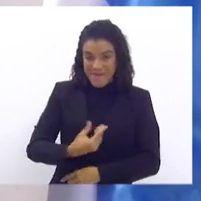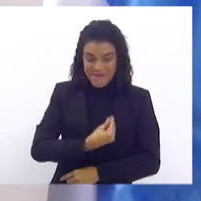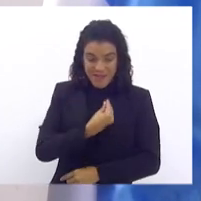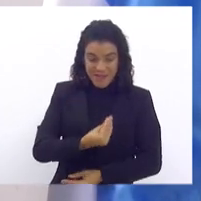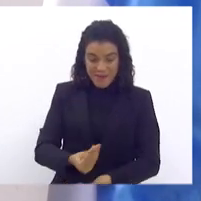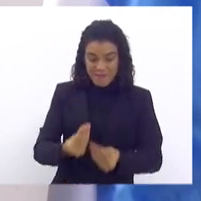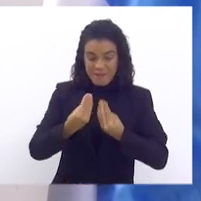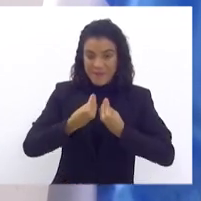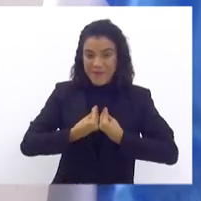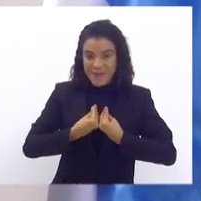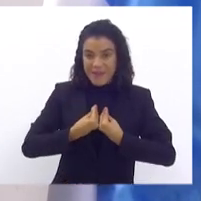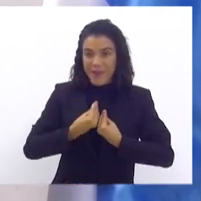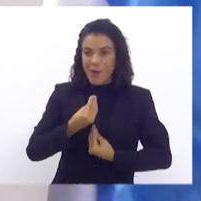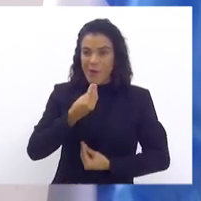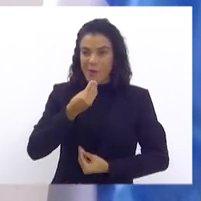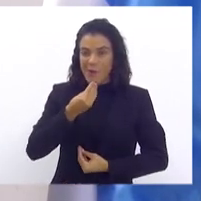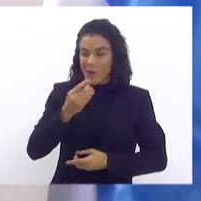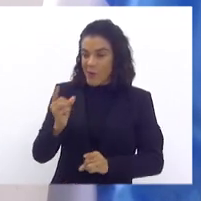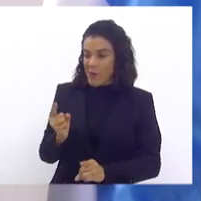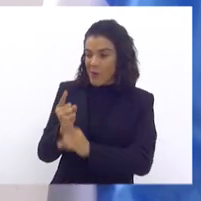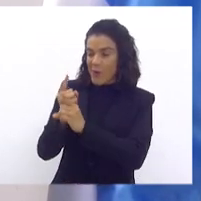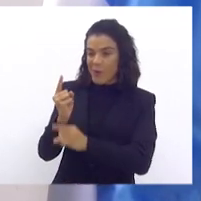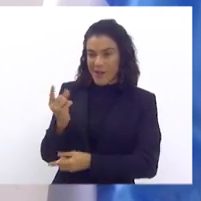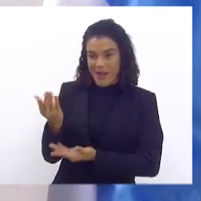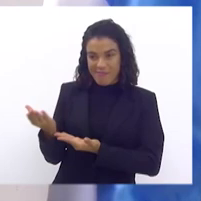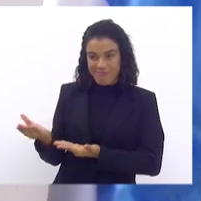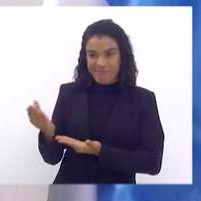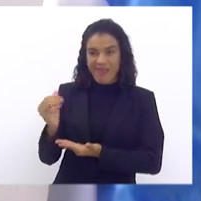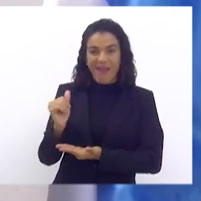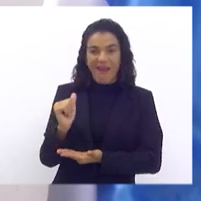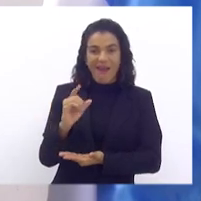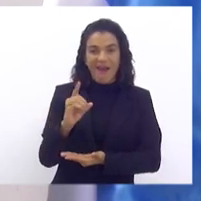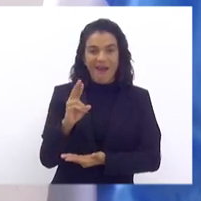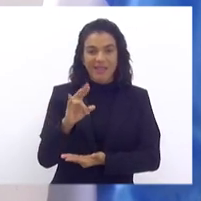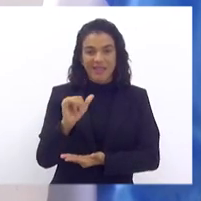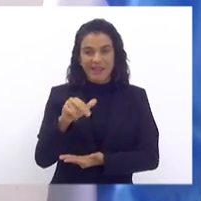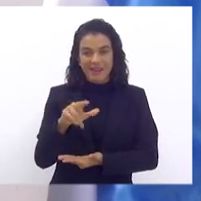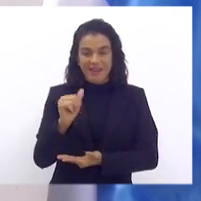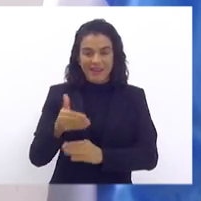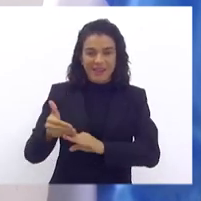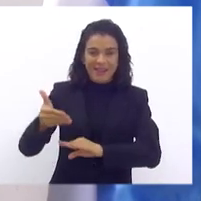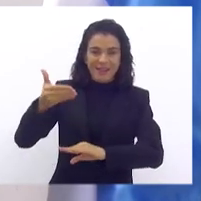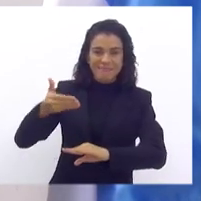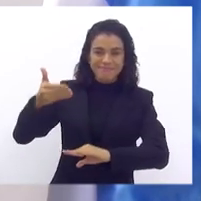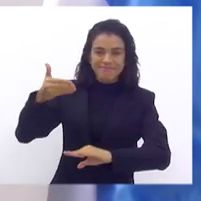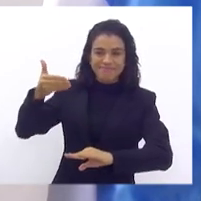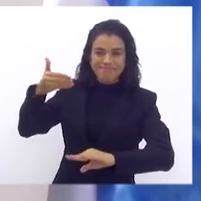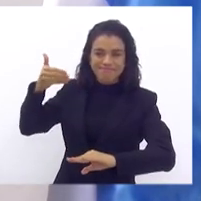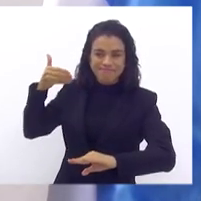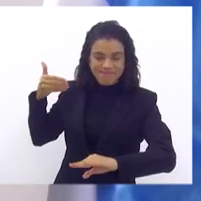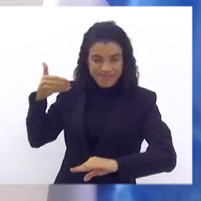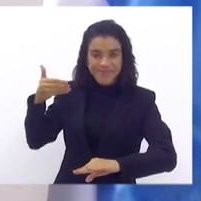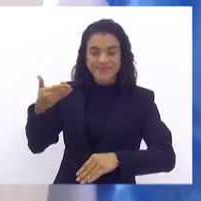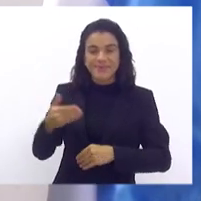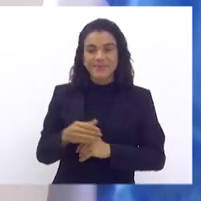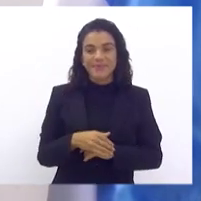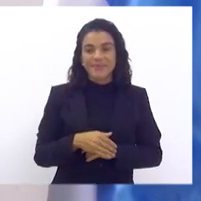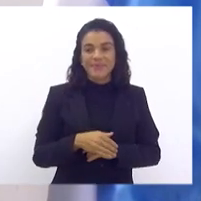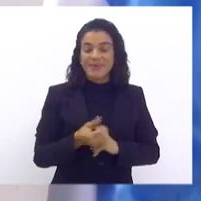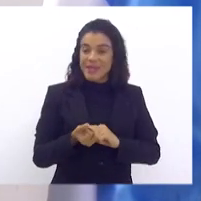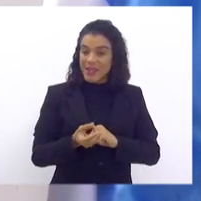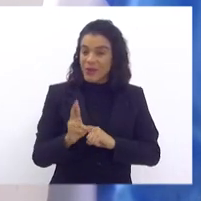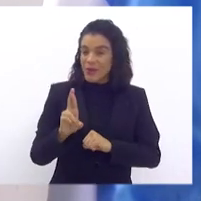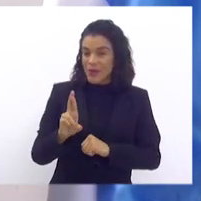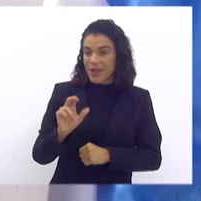chance de encontrar a doutora Adriana em muitos momentos da nossa trajetória profissional. E a doutora